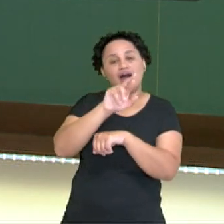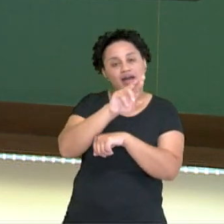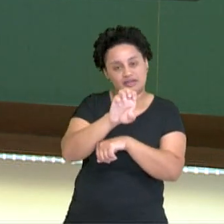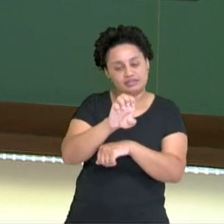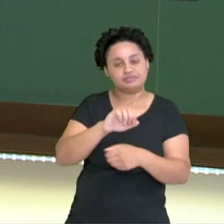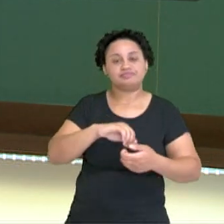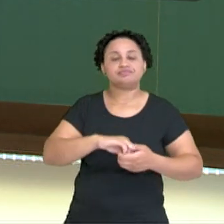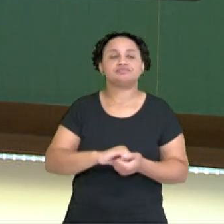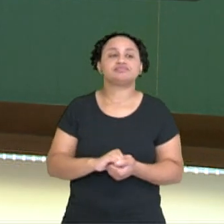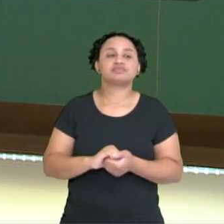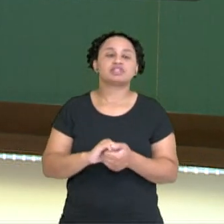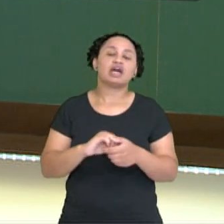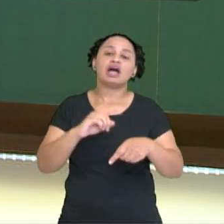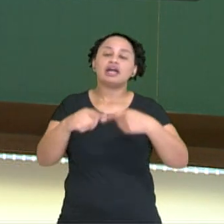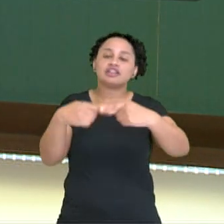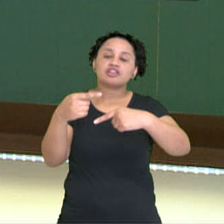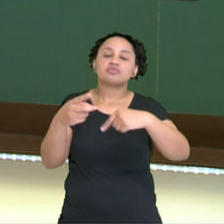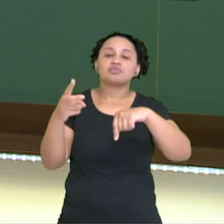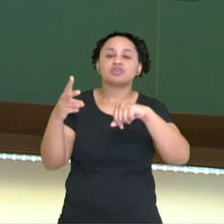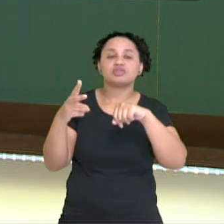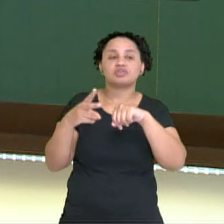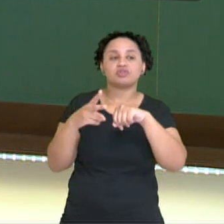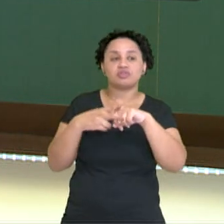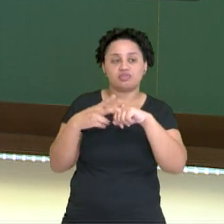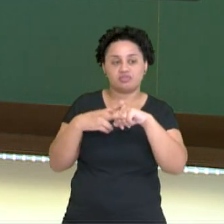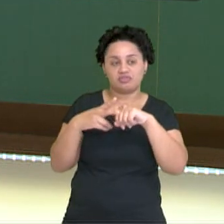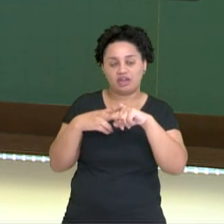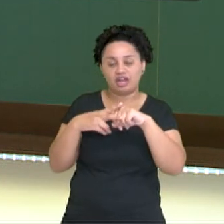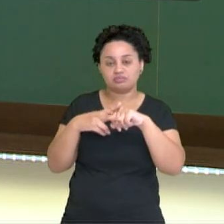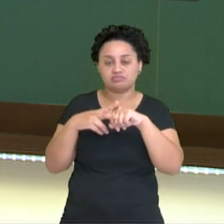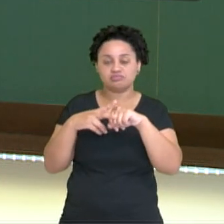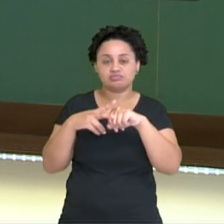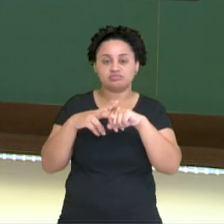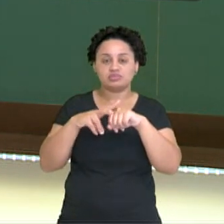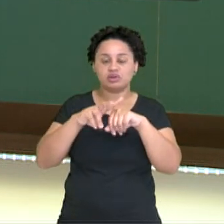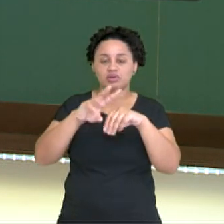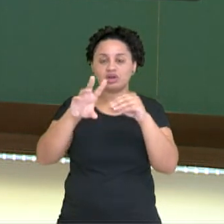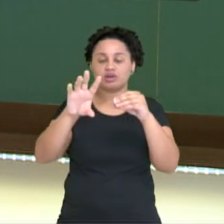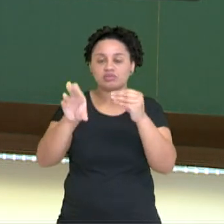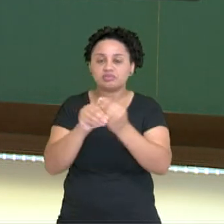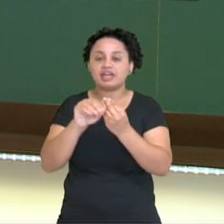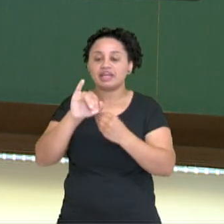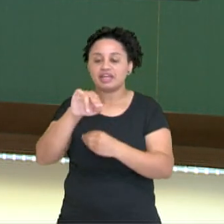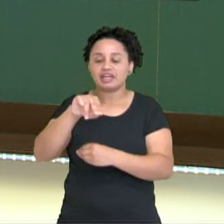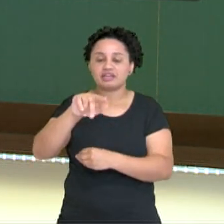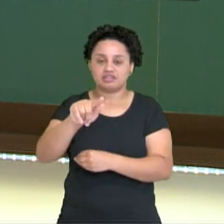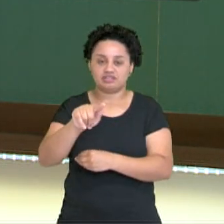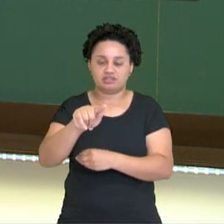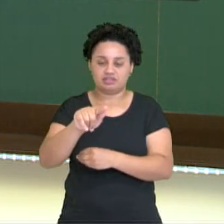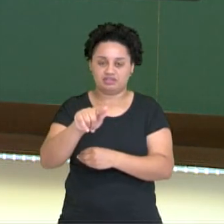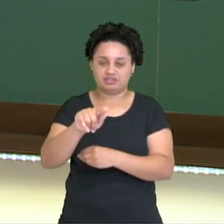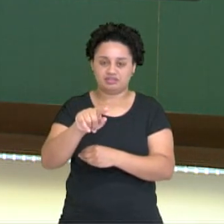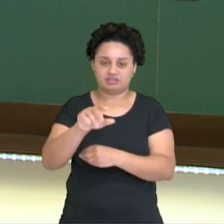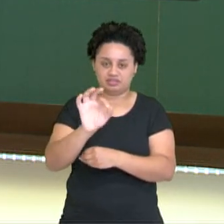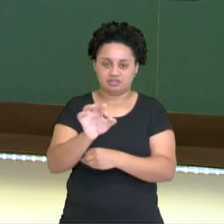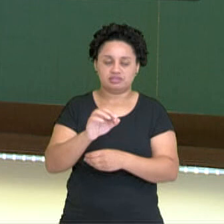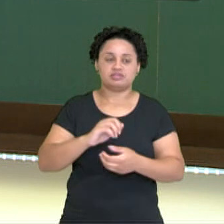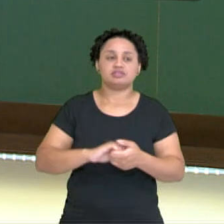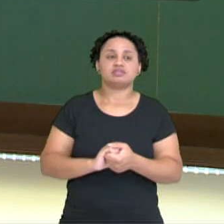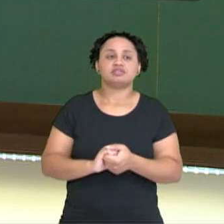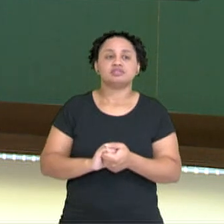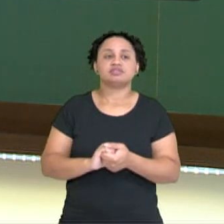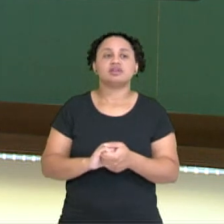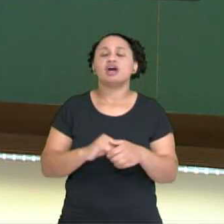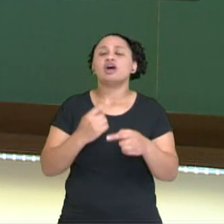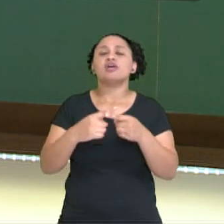E daí, o verbo seguinte com ing. Swim, nadar. Swimming, nadando. Professor, por que você dobrou o